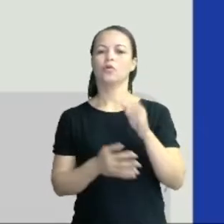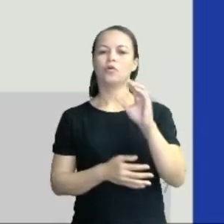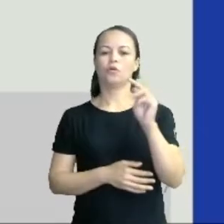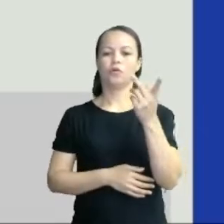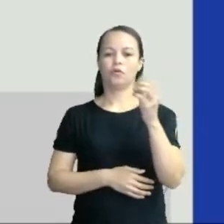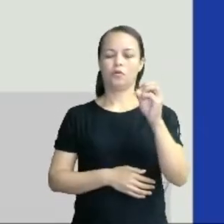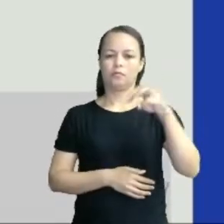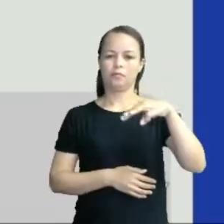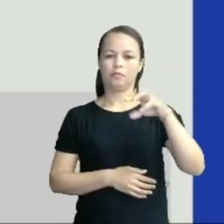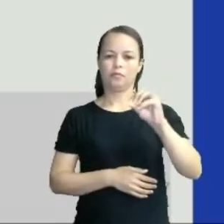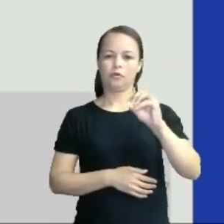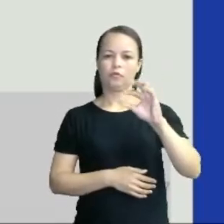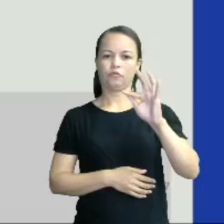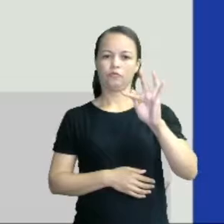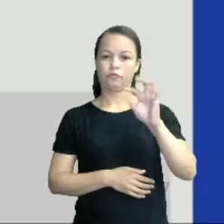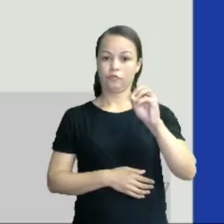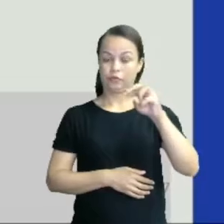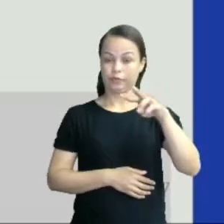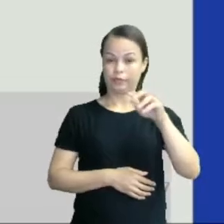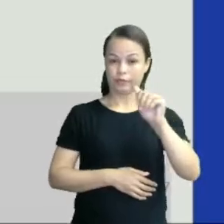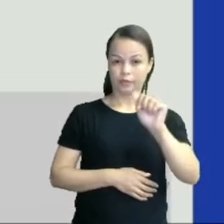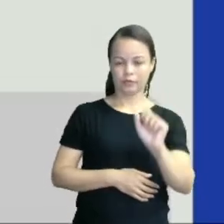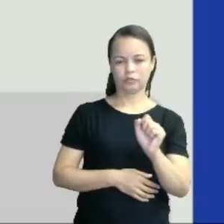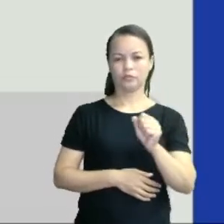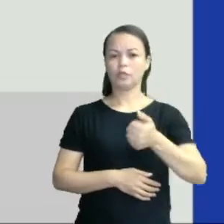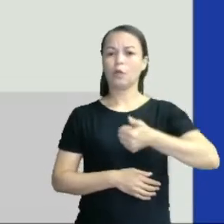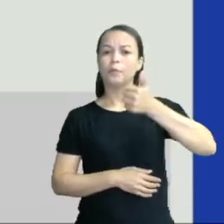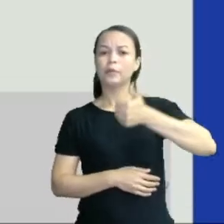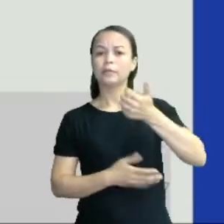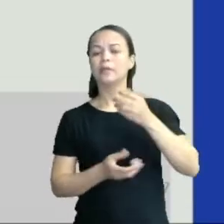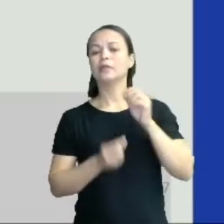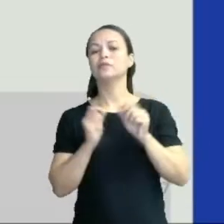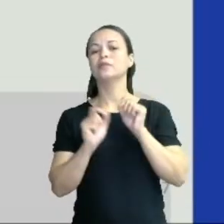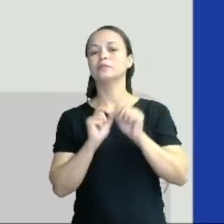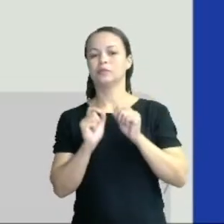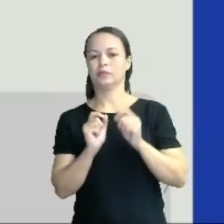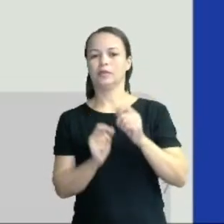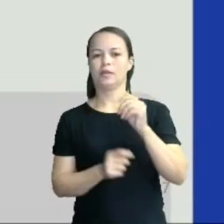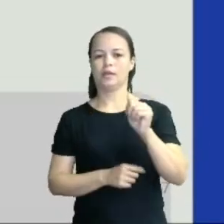Homófonas, né? Primeiro deles temos apressar.